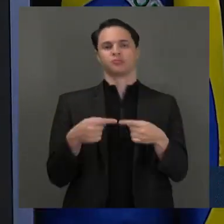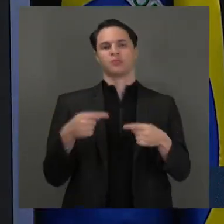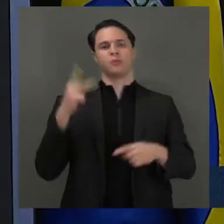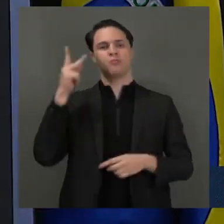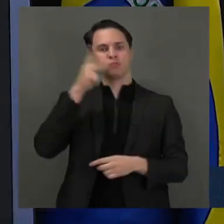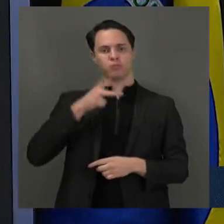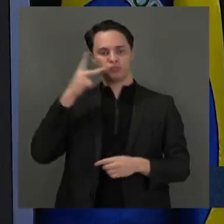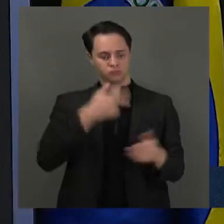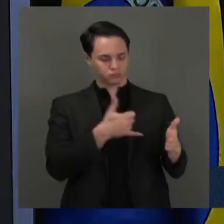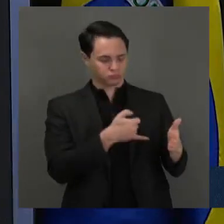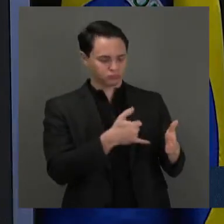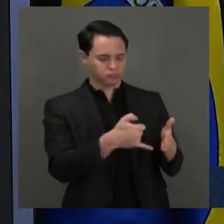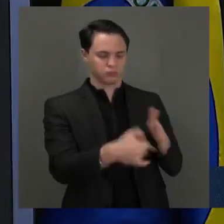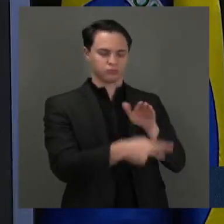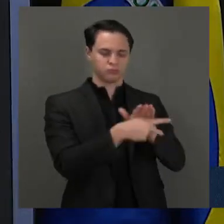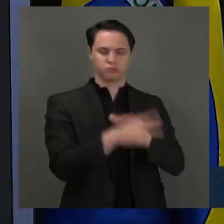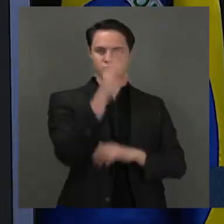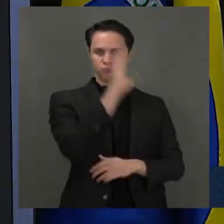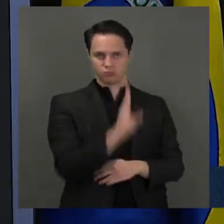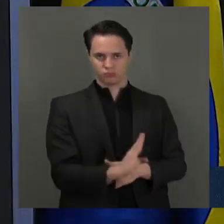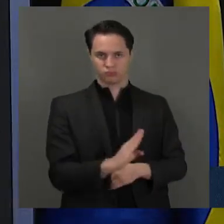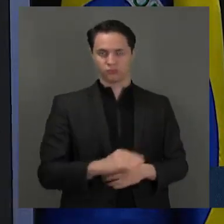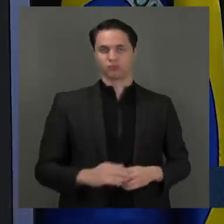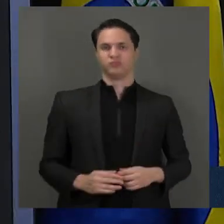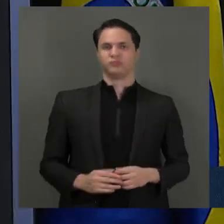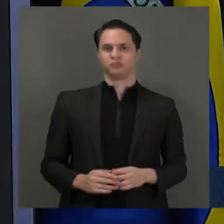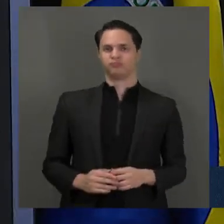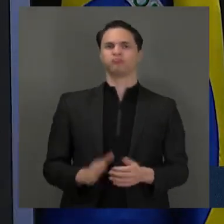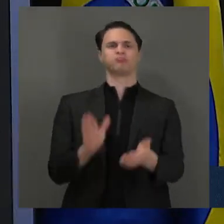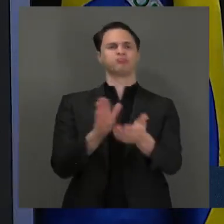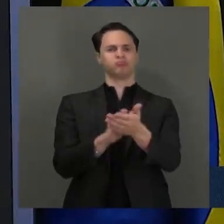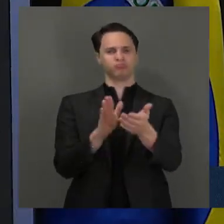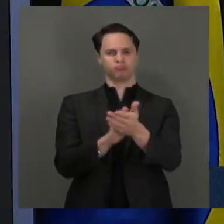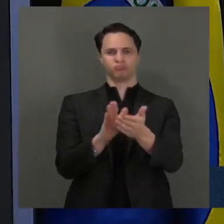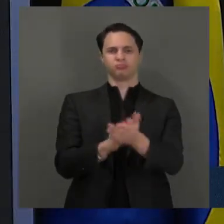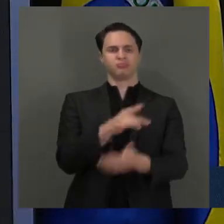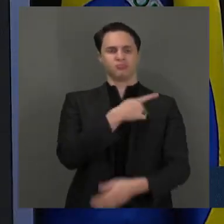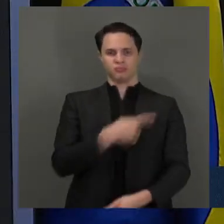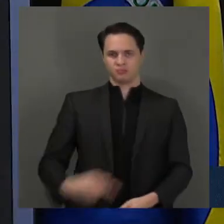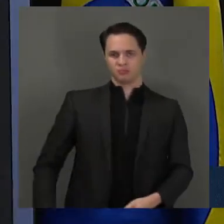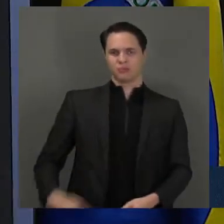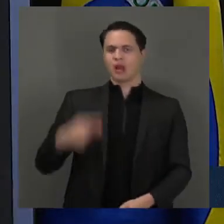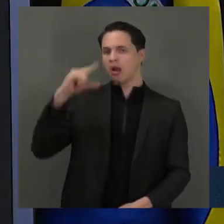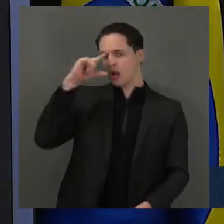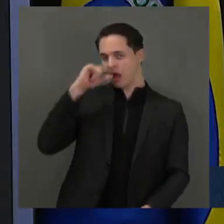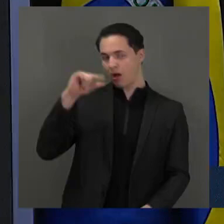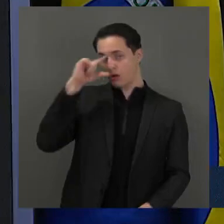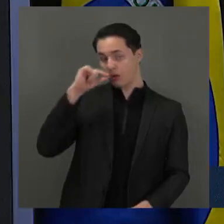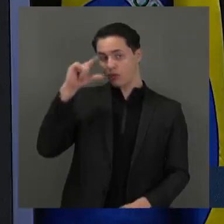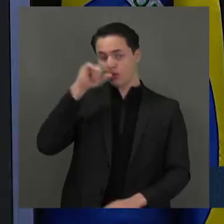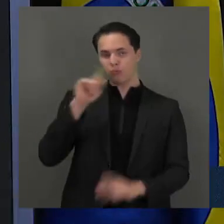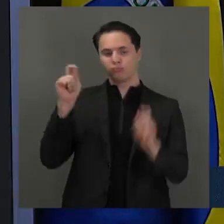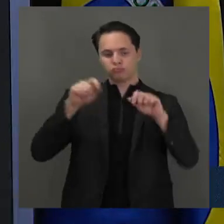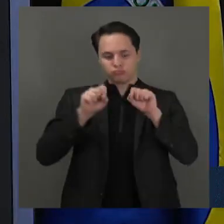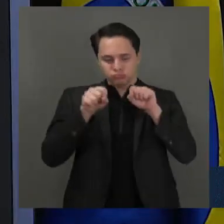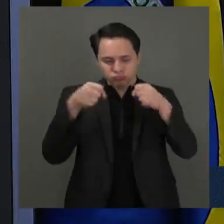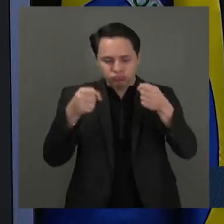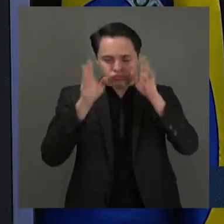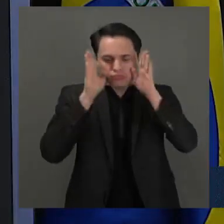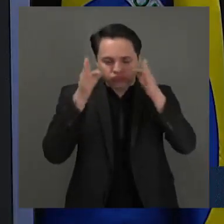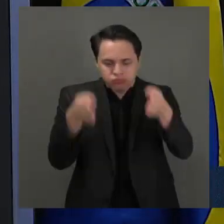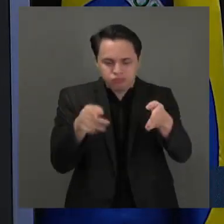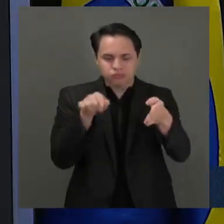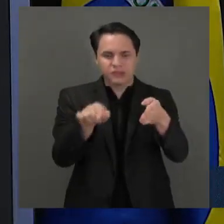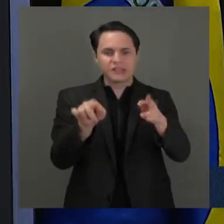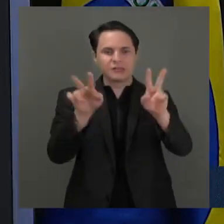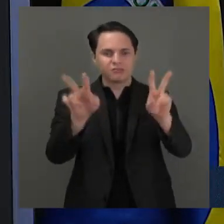política indispensável e que eu louvo a iniciativa do presidente Geraldo Alckmin de se debruçar sobre ela,